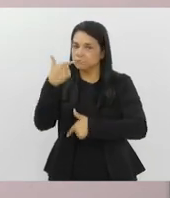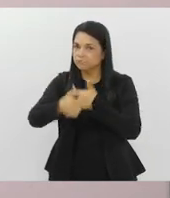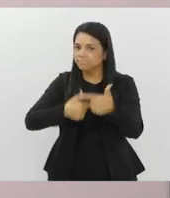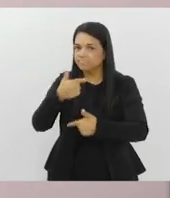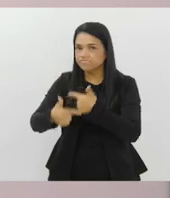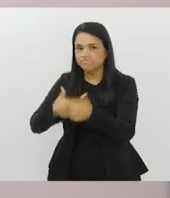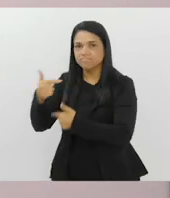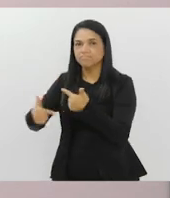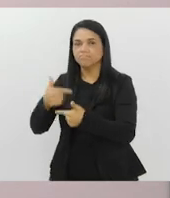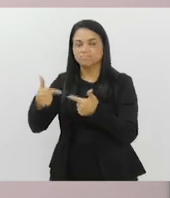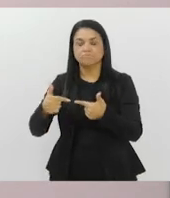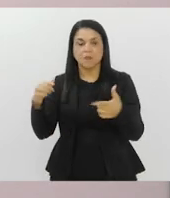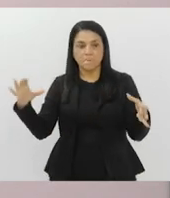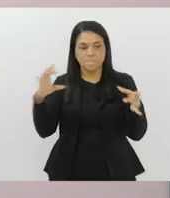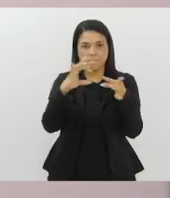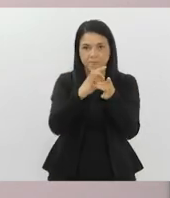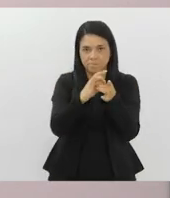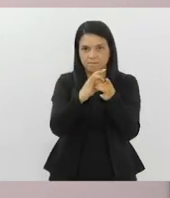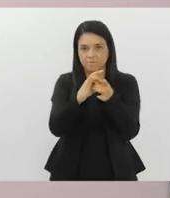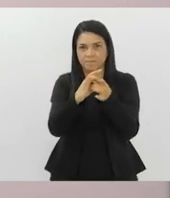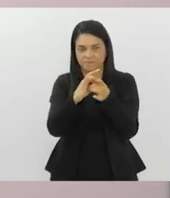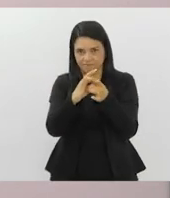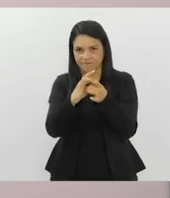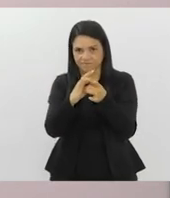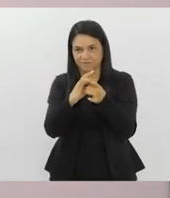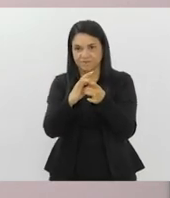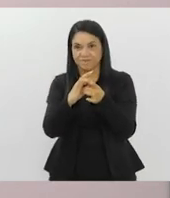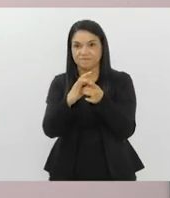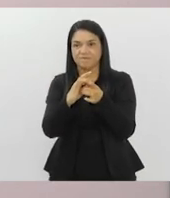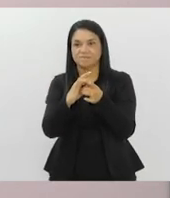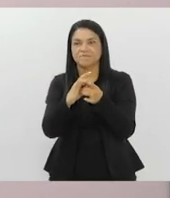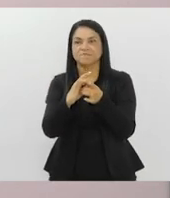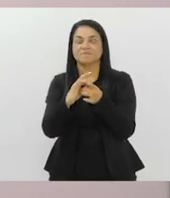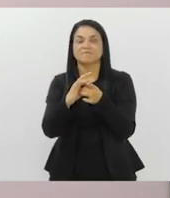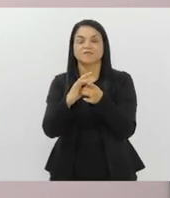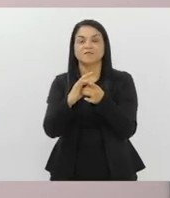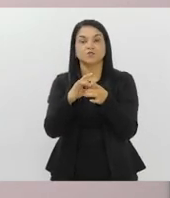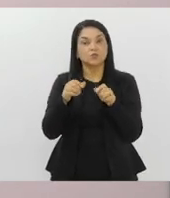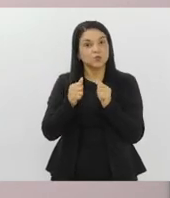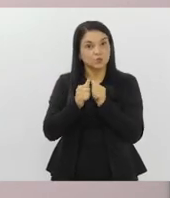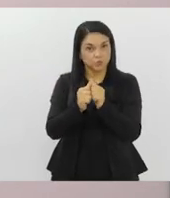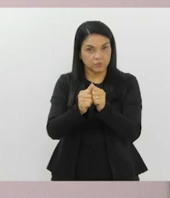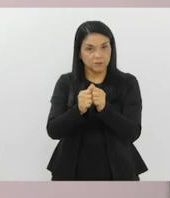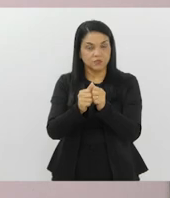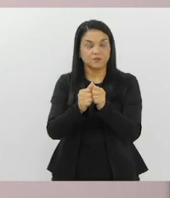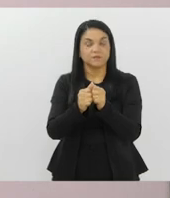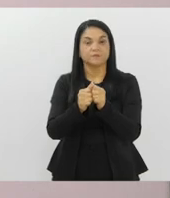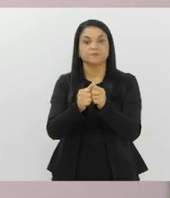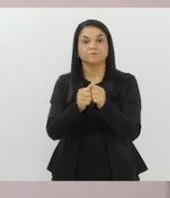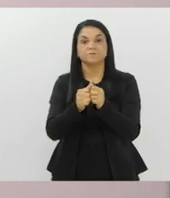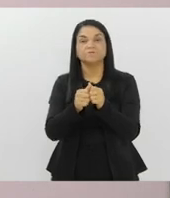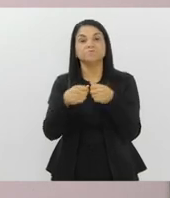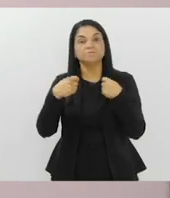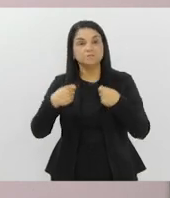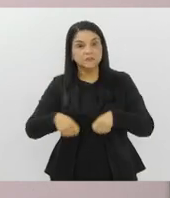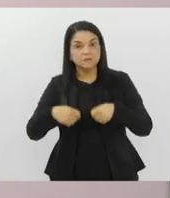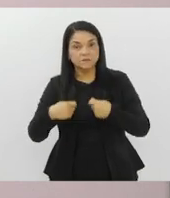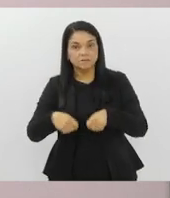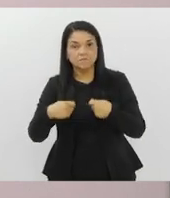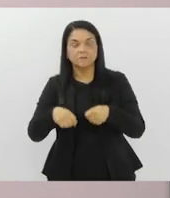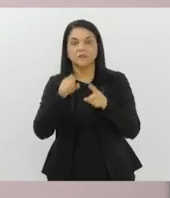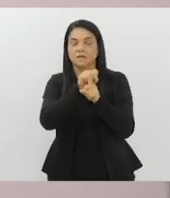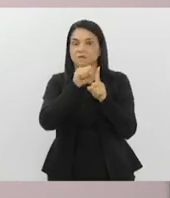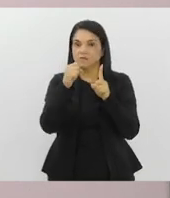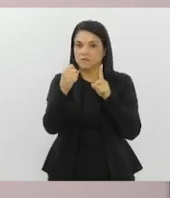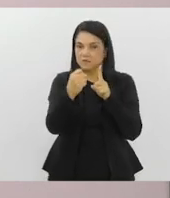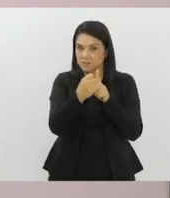todas essas peças elas estejam acontecendo sinergicamente. E, além disso, a gente precisa que a sociedade,